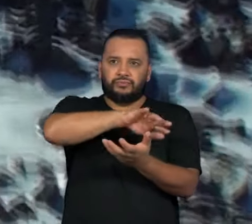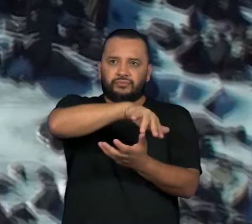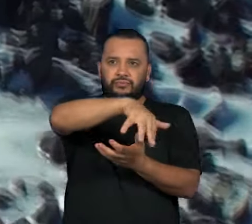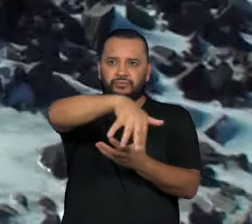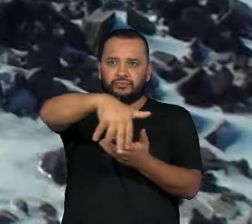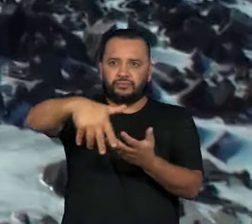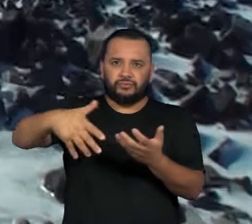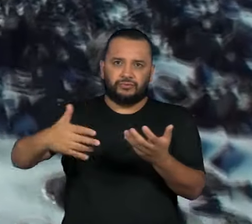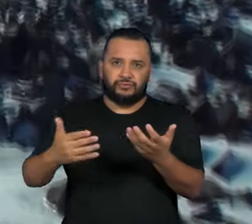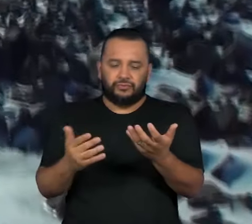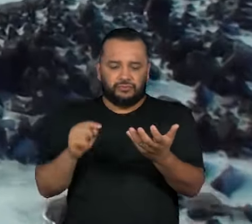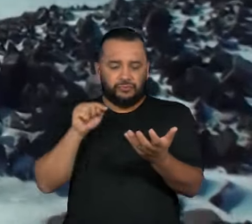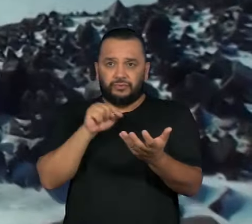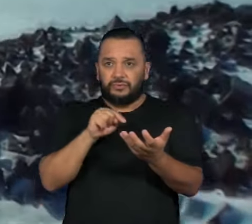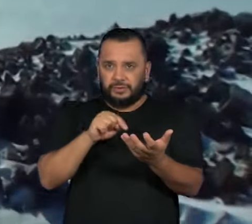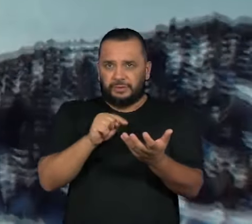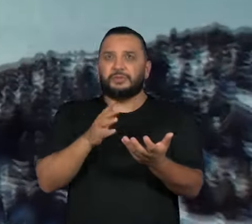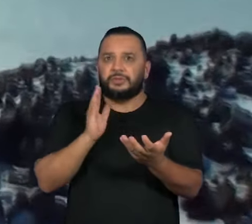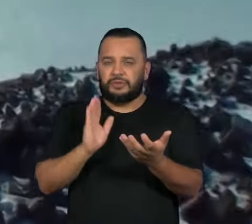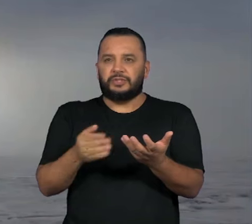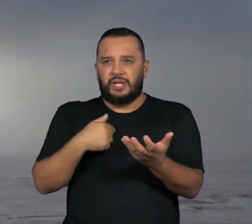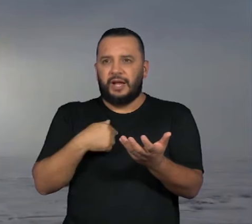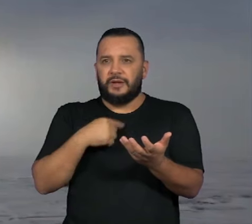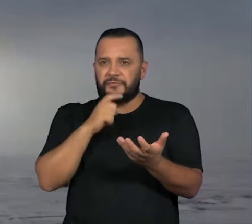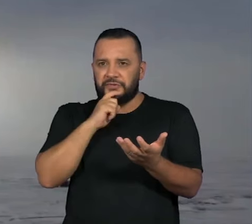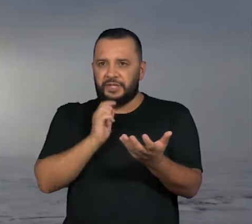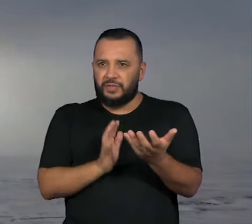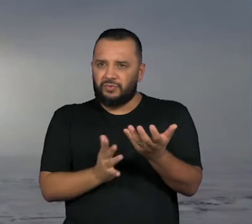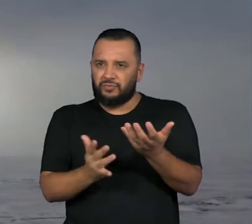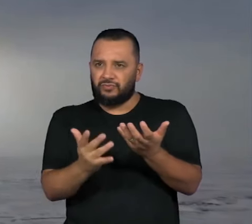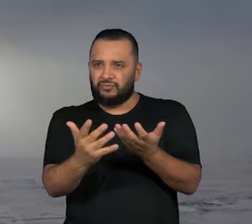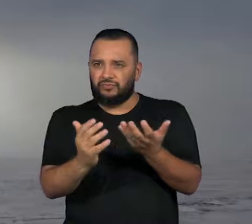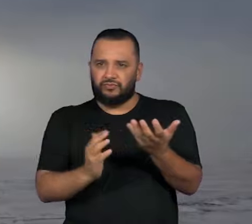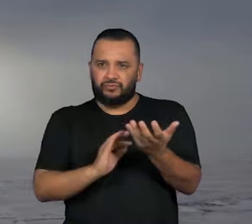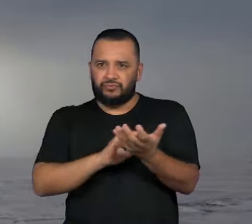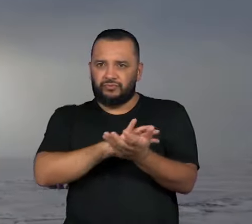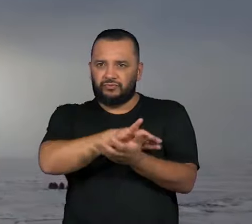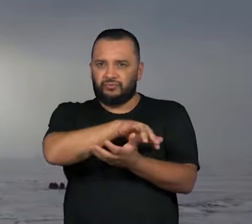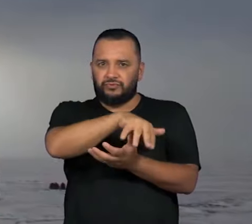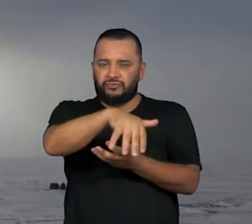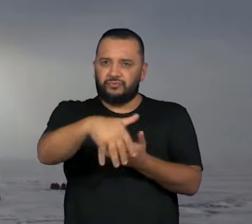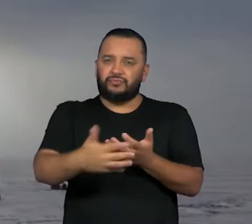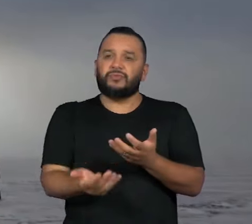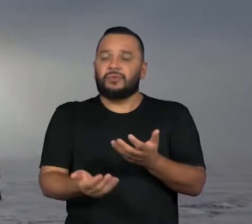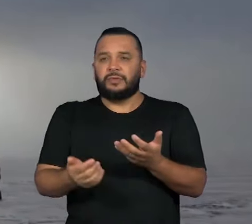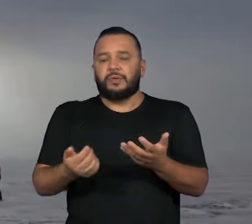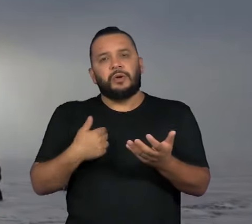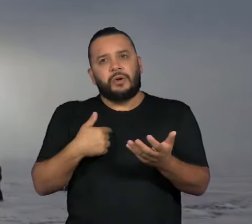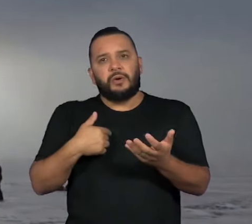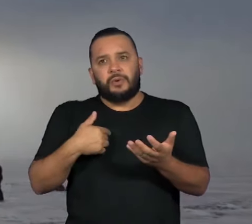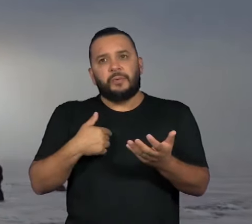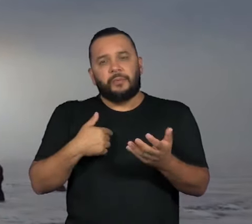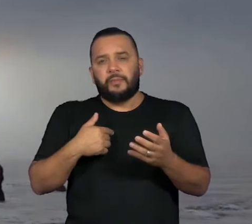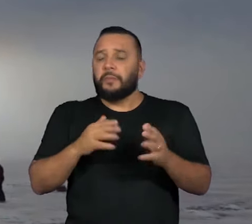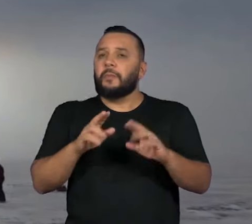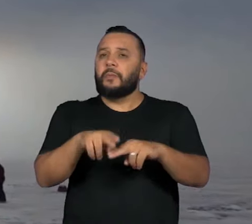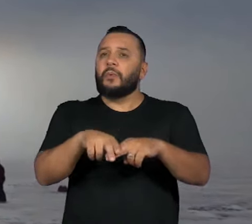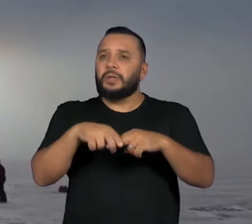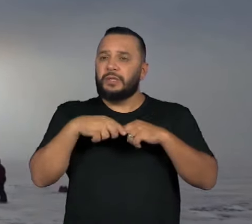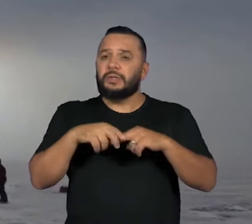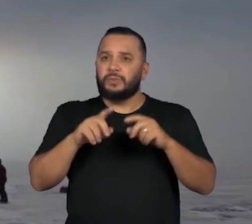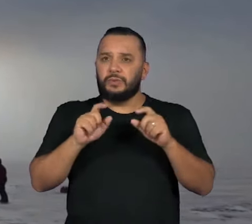chama vórtex polar antártico, que inclusive confina o buraco de ozônio da